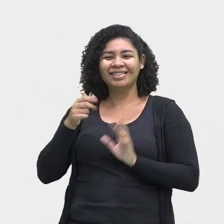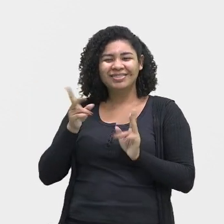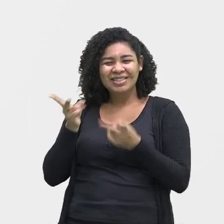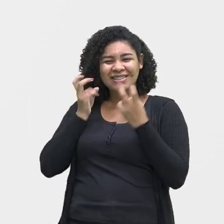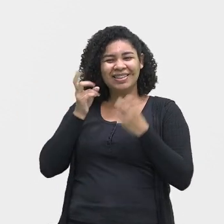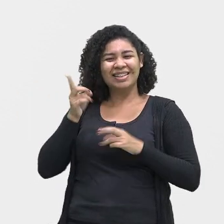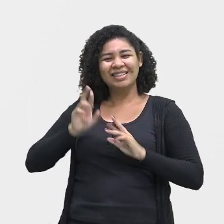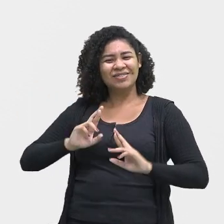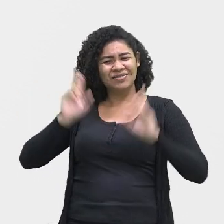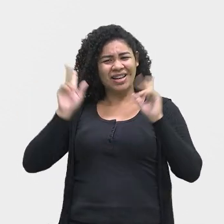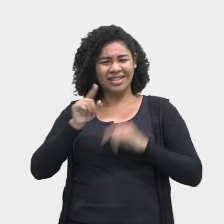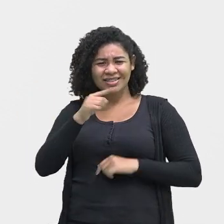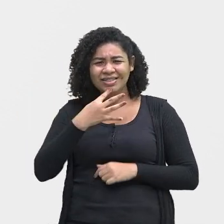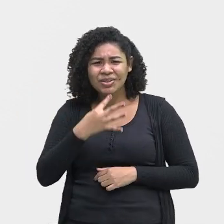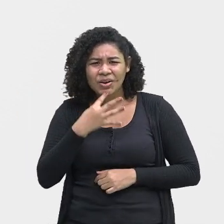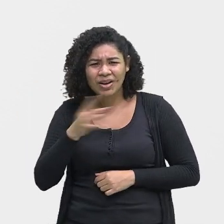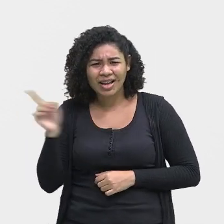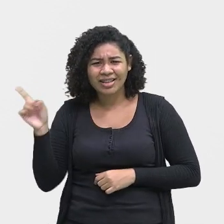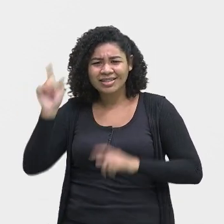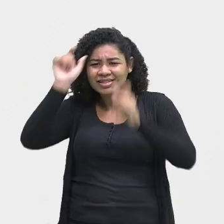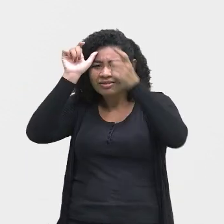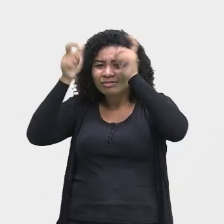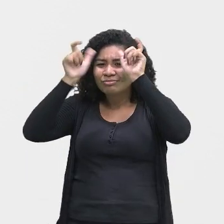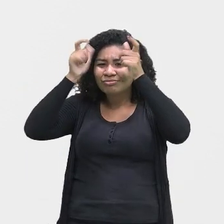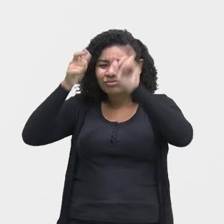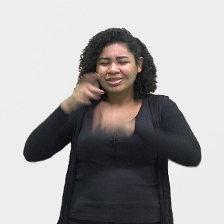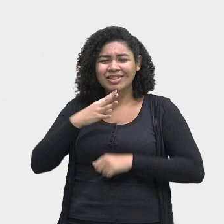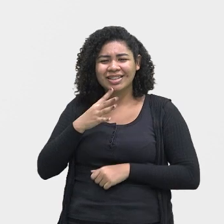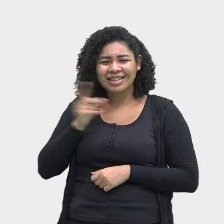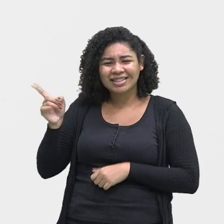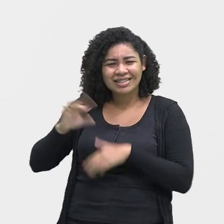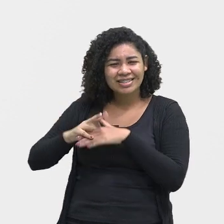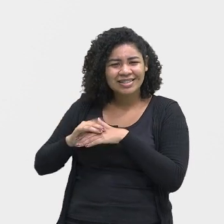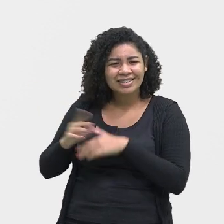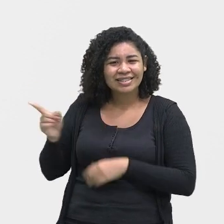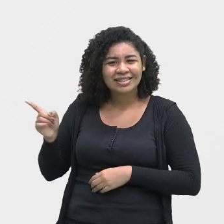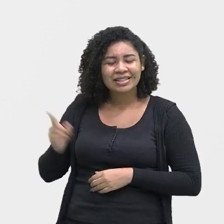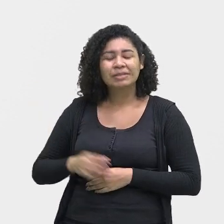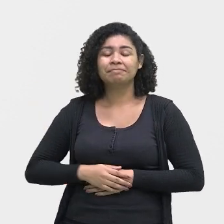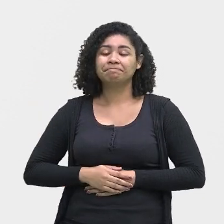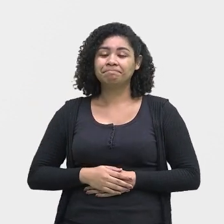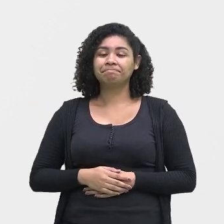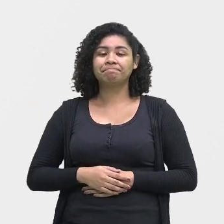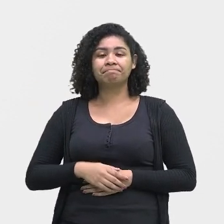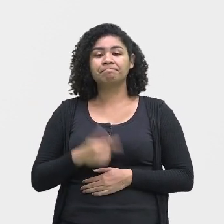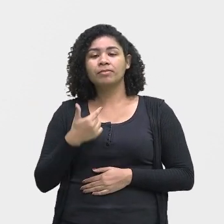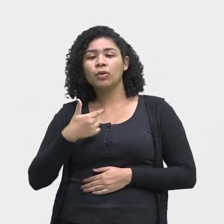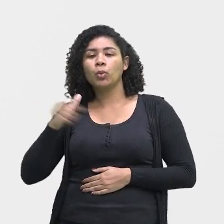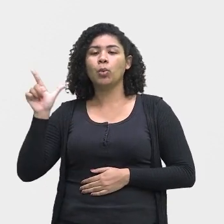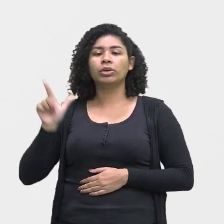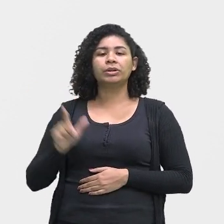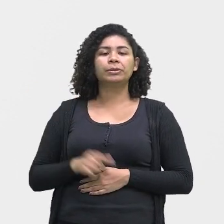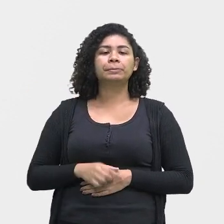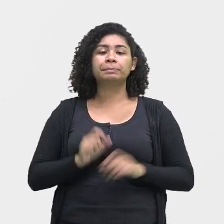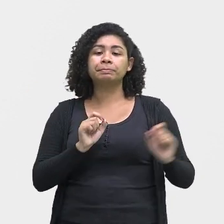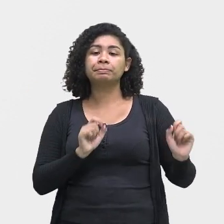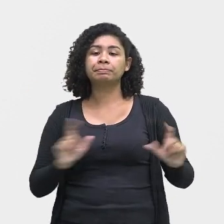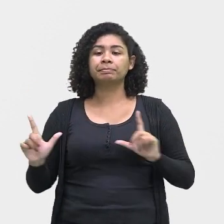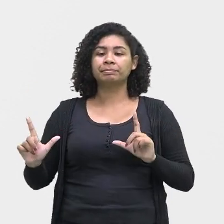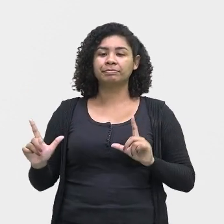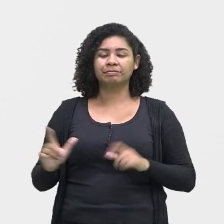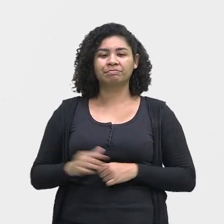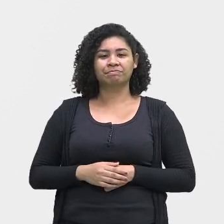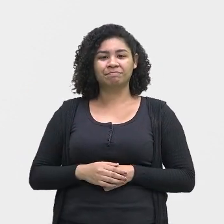Vocês sabiam que ela existia, essa síndrome? Então vamos lá continuar, vamos para as próximas. Essa